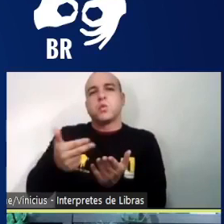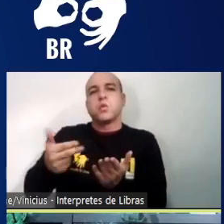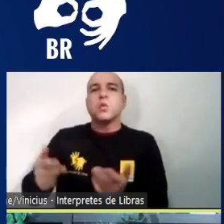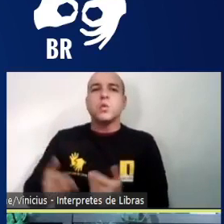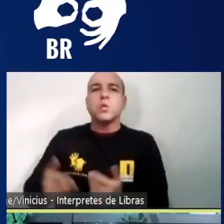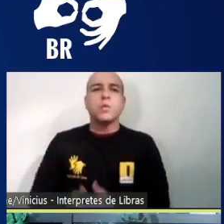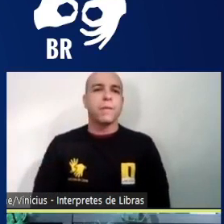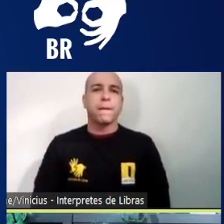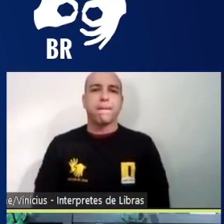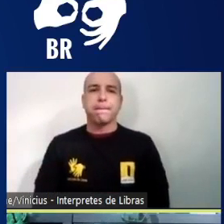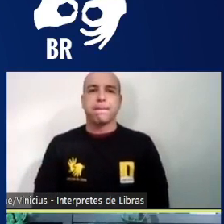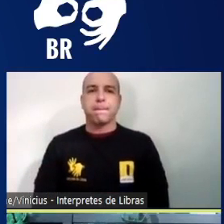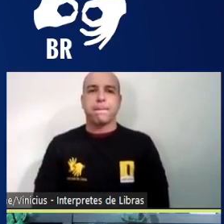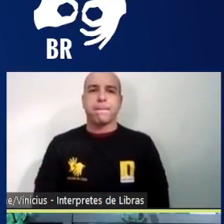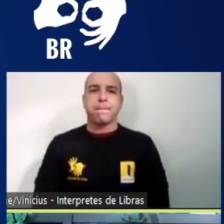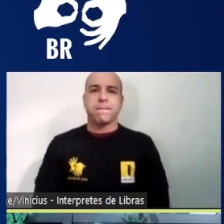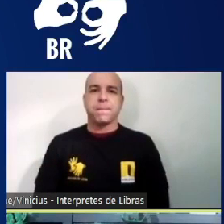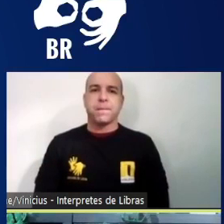especial,